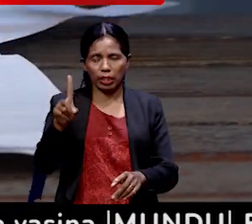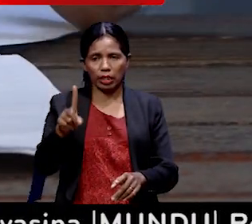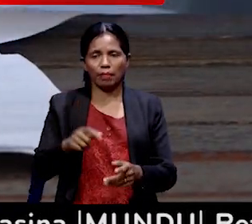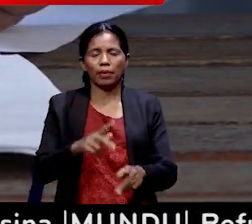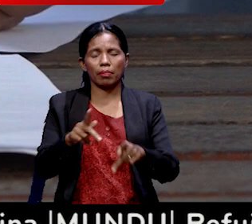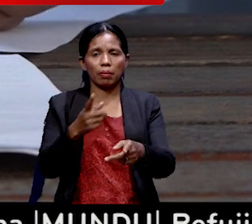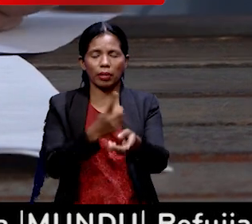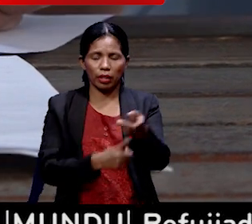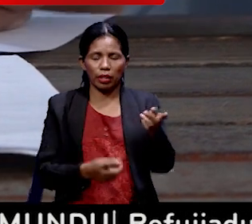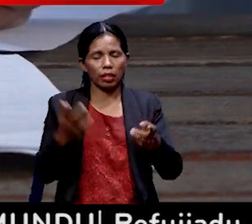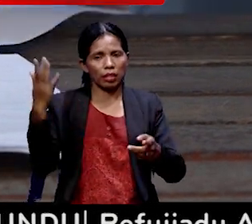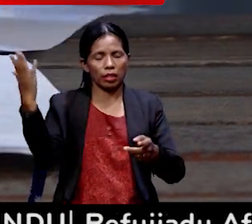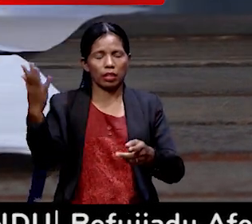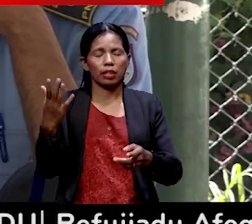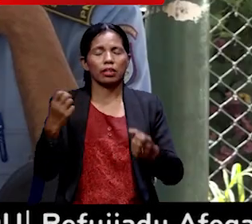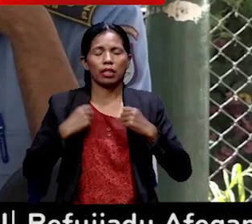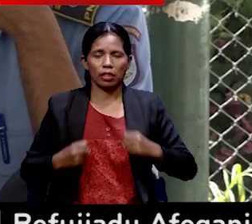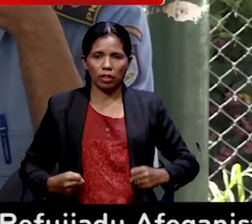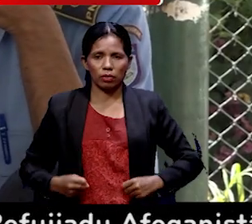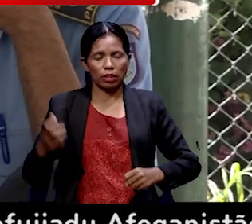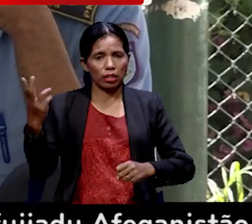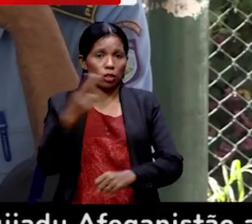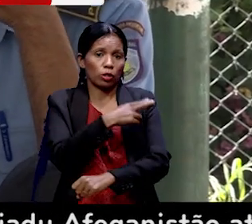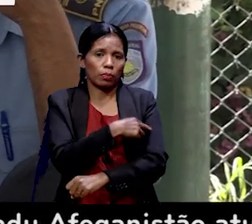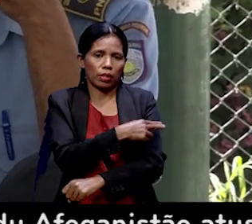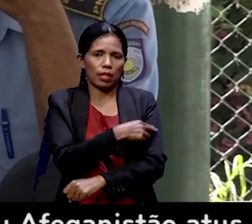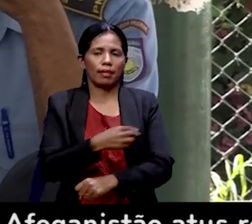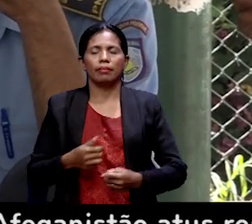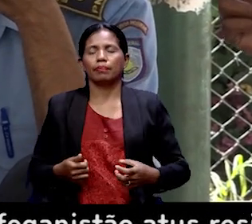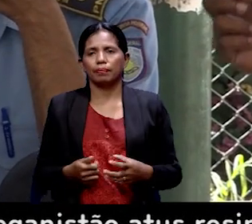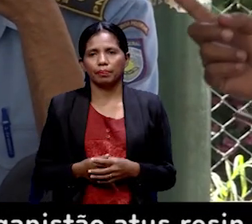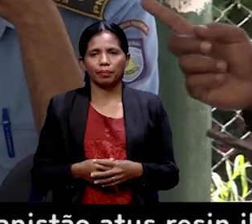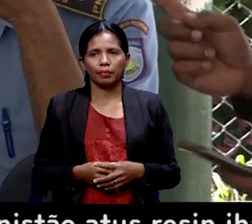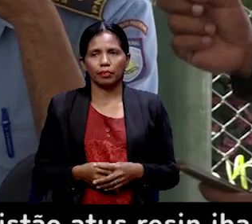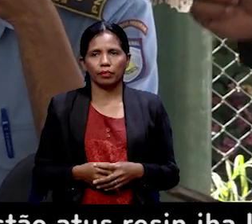kanek halau tratamentu basira ne saudi hospital. Napoleon Xavier Dilma Sujeti, GMN.